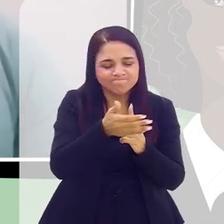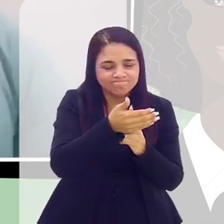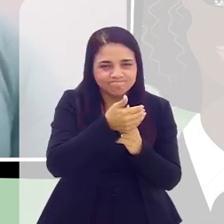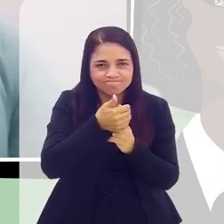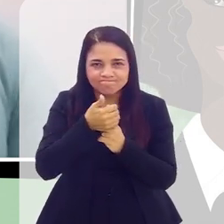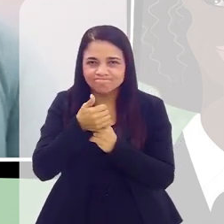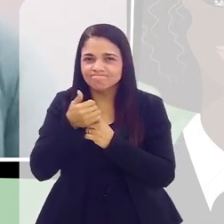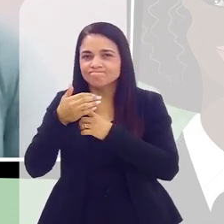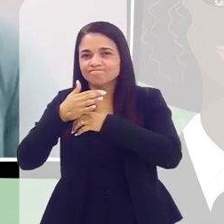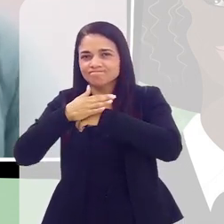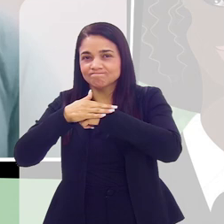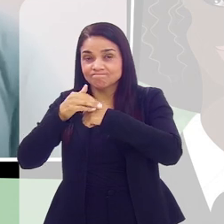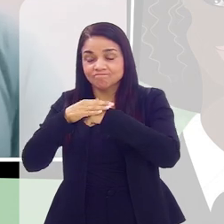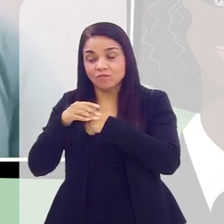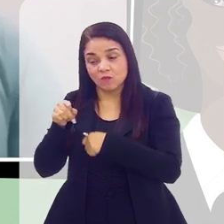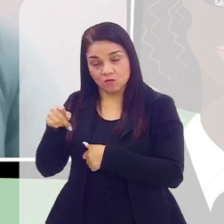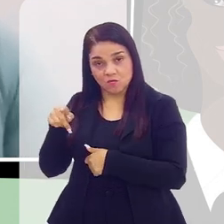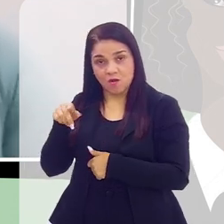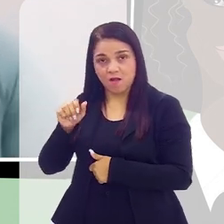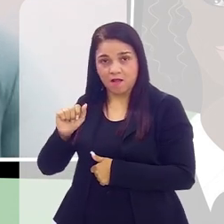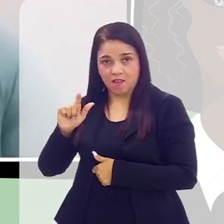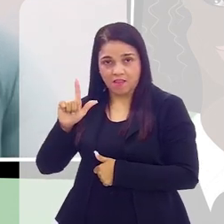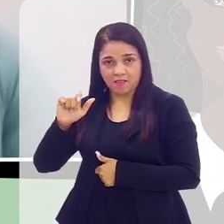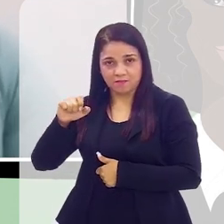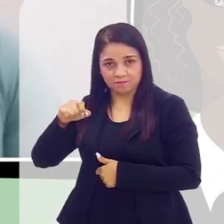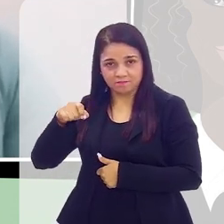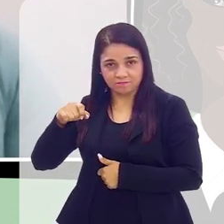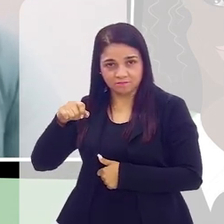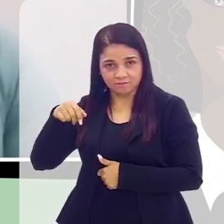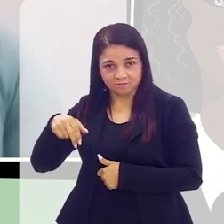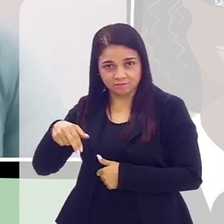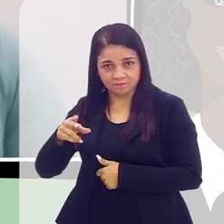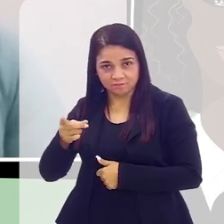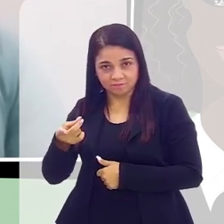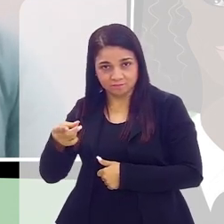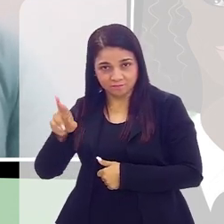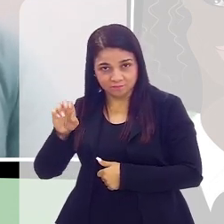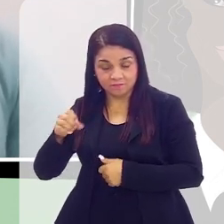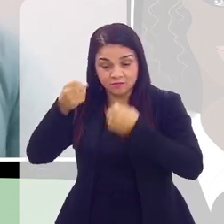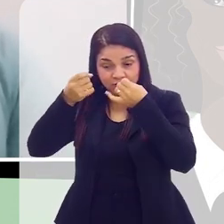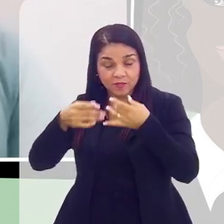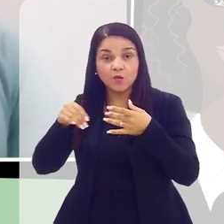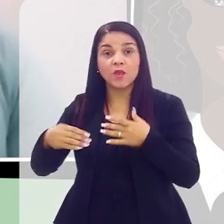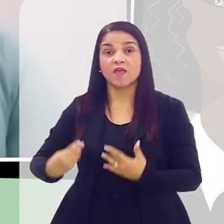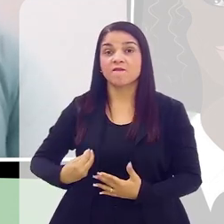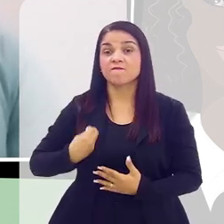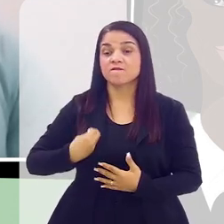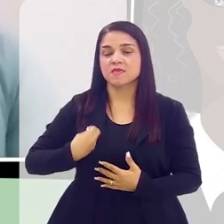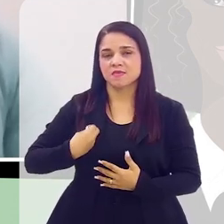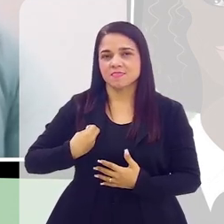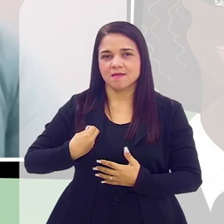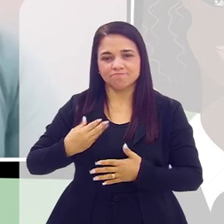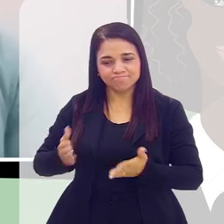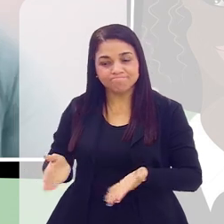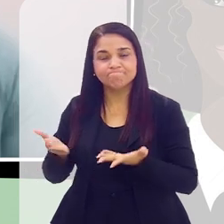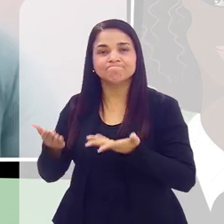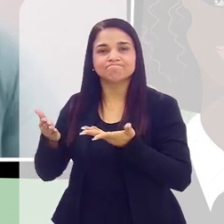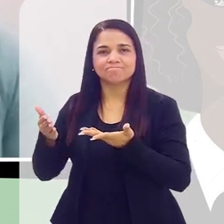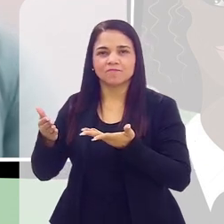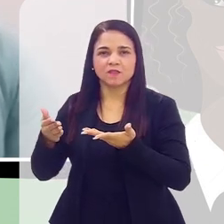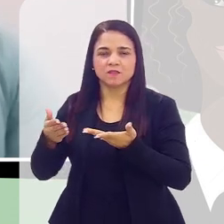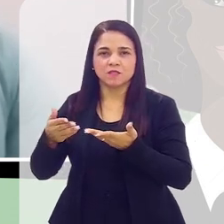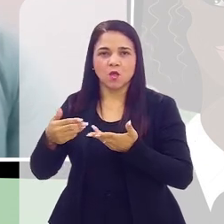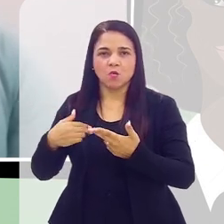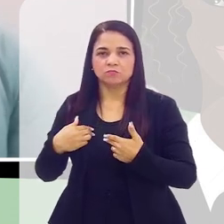conforto e, como o próprio Alexandre fala, trazendo vida nos dias que se tem e não tentando sanar traumas